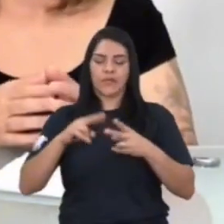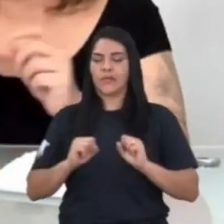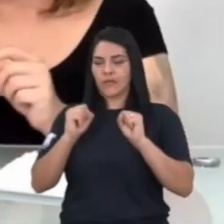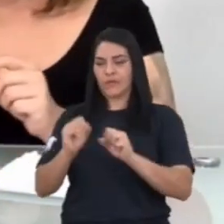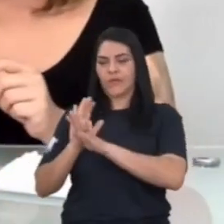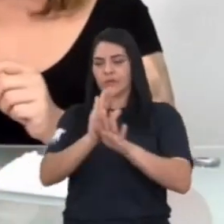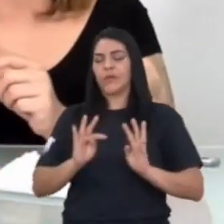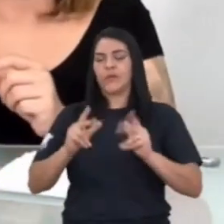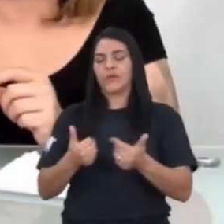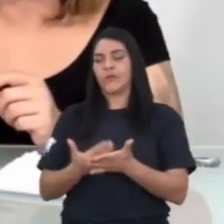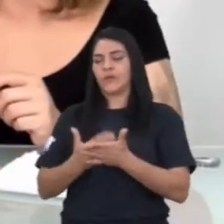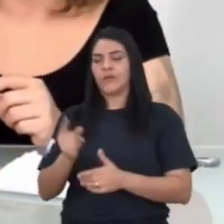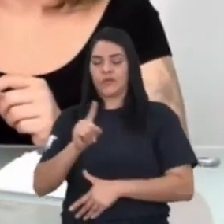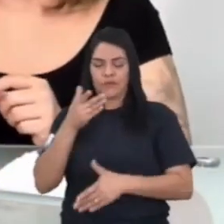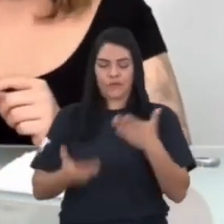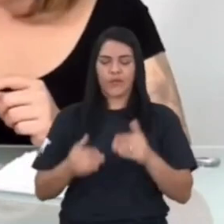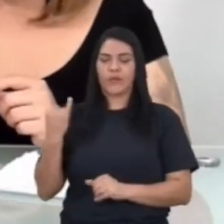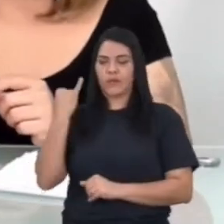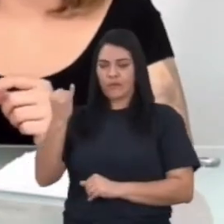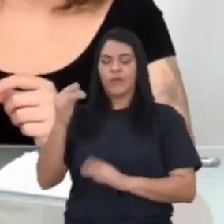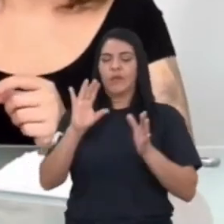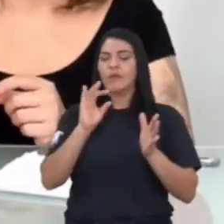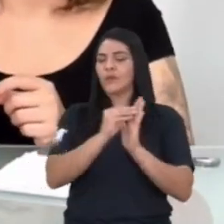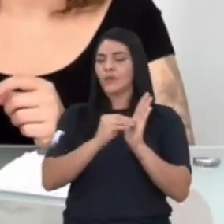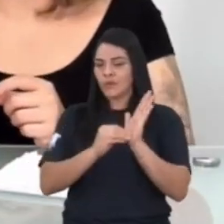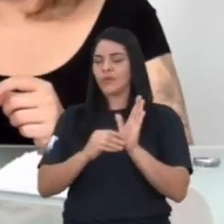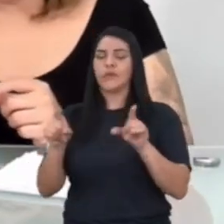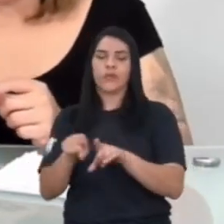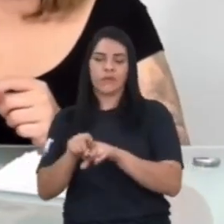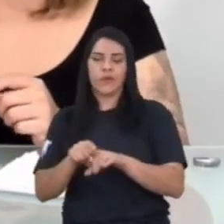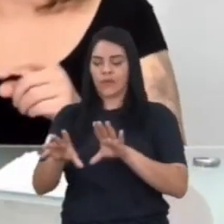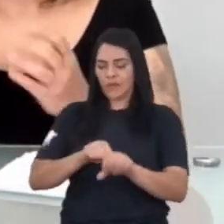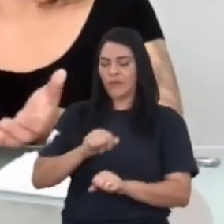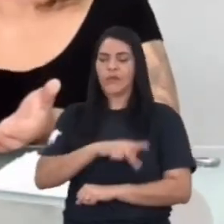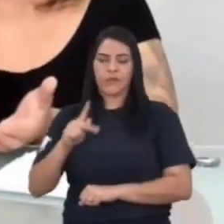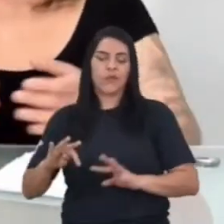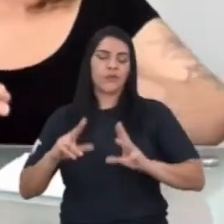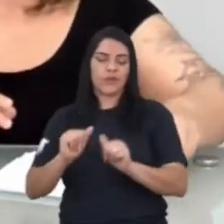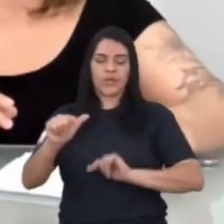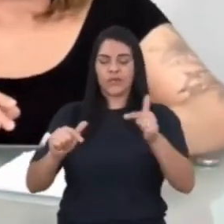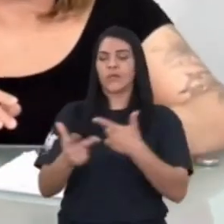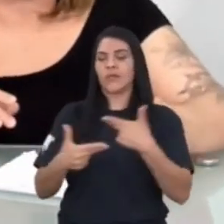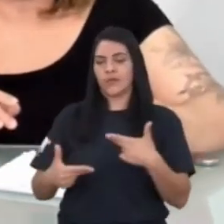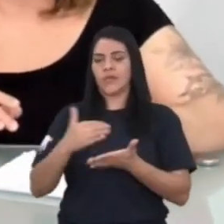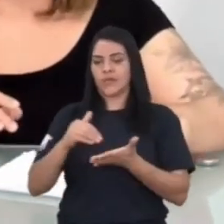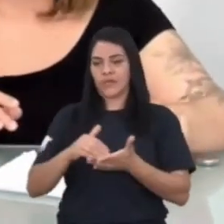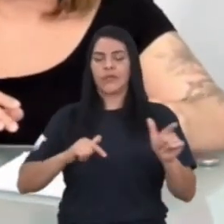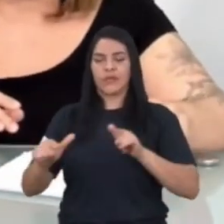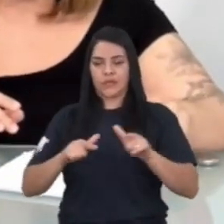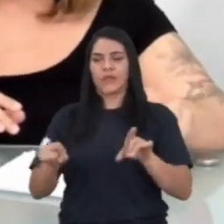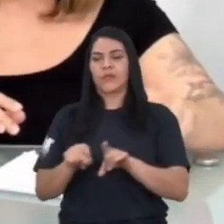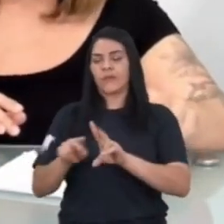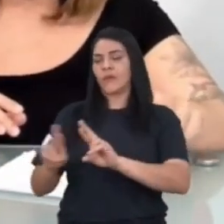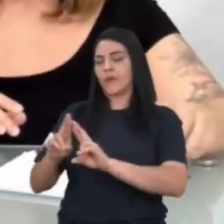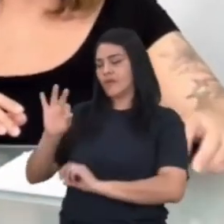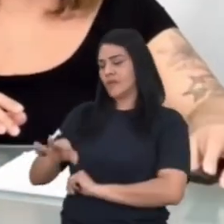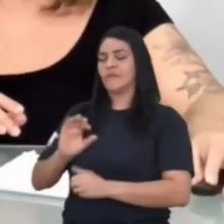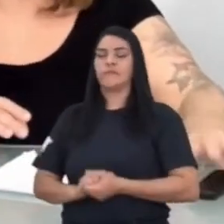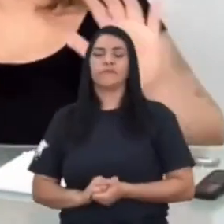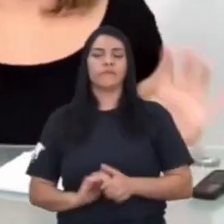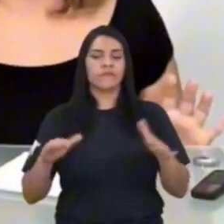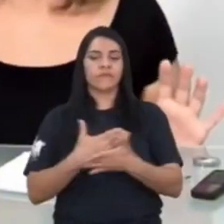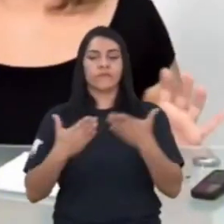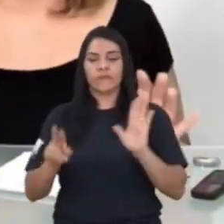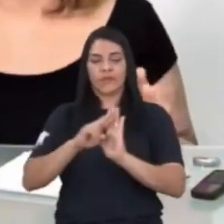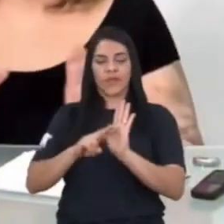os estudantes sem perder o tiro e a importância do conteúdo, da formação do professor, de todas as outras coisas que a Secretaria trabalha aqui com a rede, tá bom? Então,